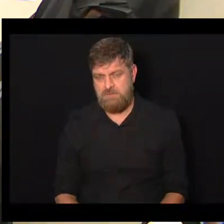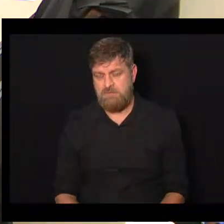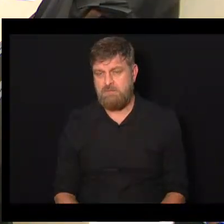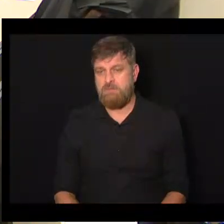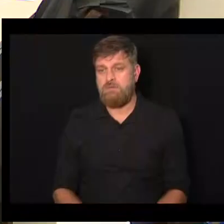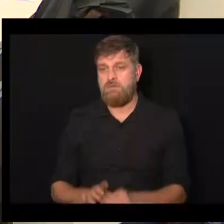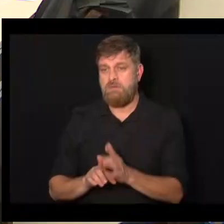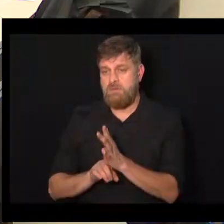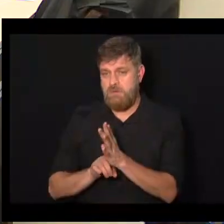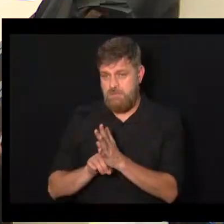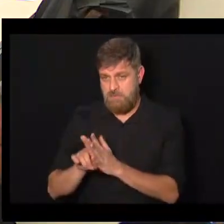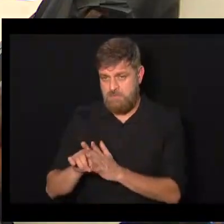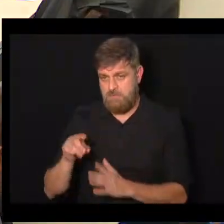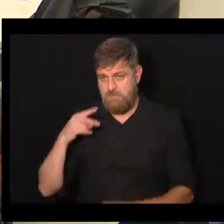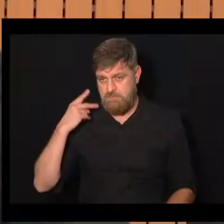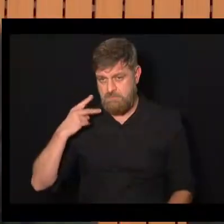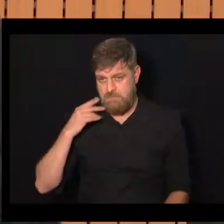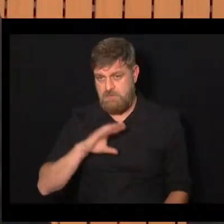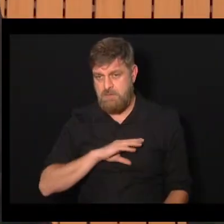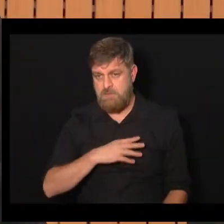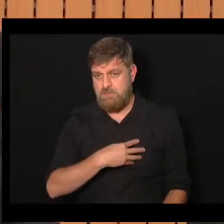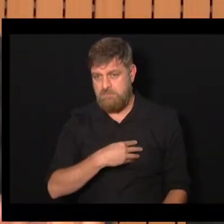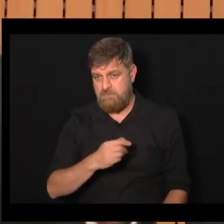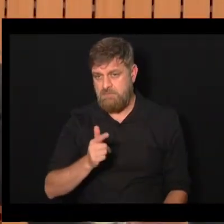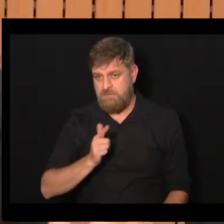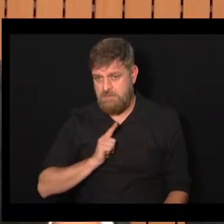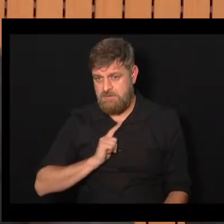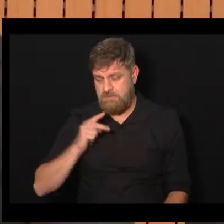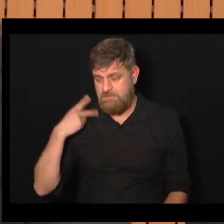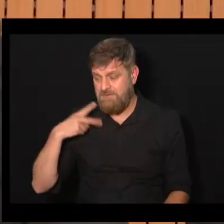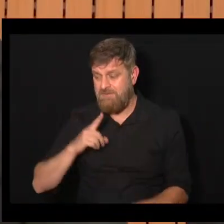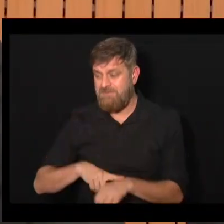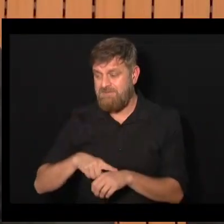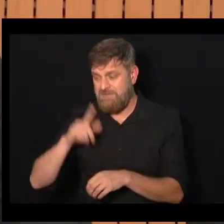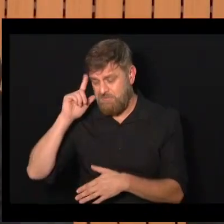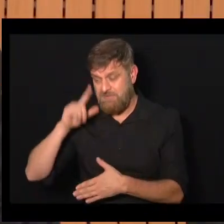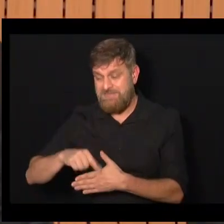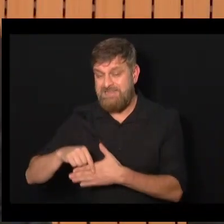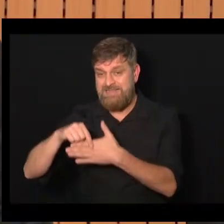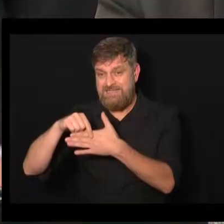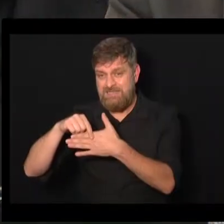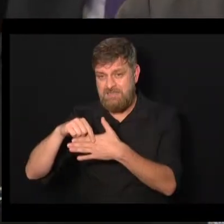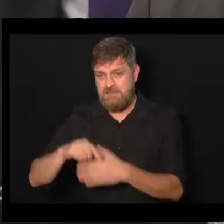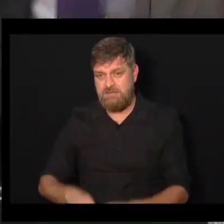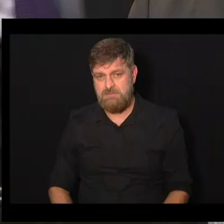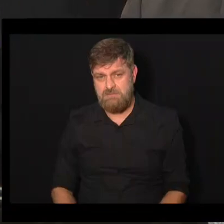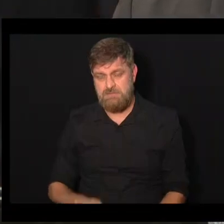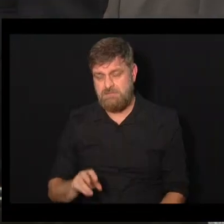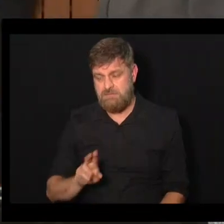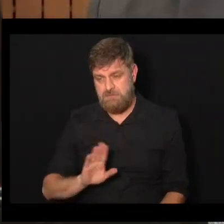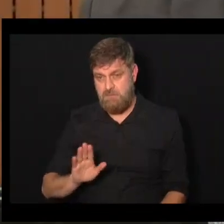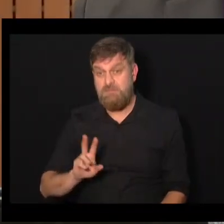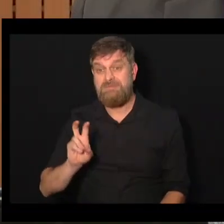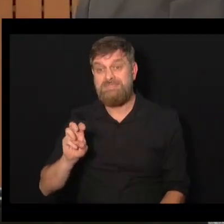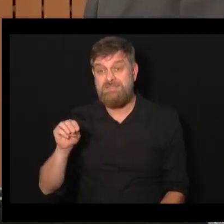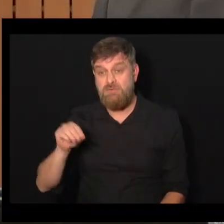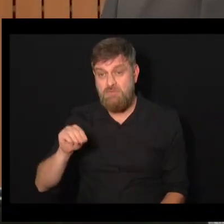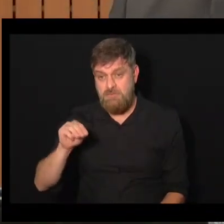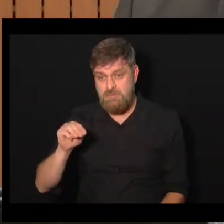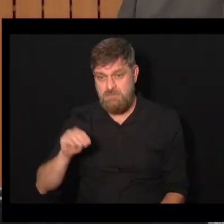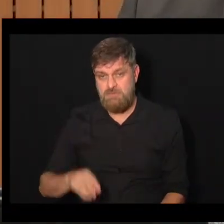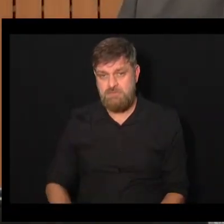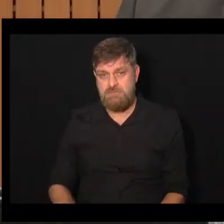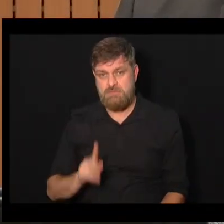Indago do vereador Campos Filho, segundo secretário, se há vereadores inscritos no pequeno expediente. No pequeno expediente, o vereador